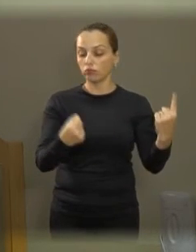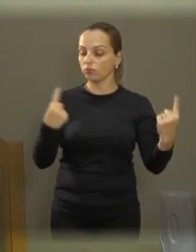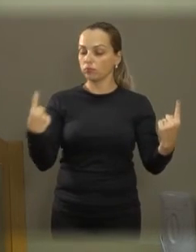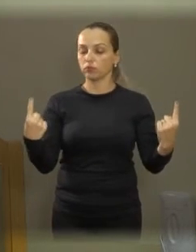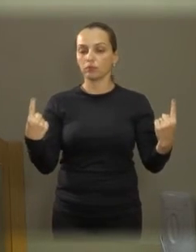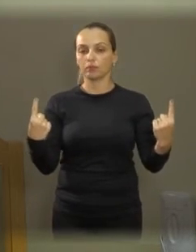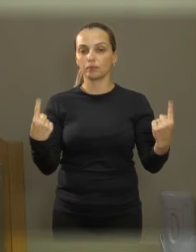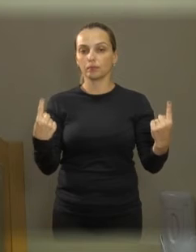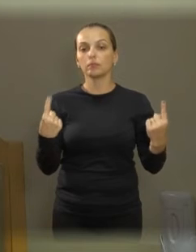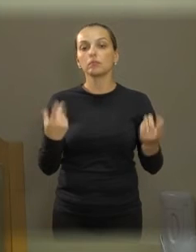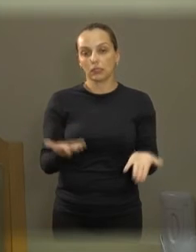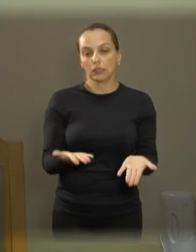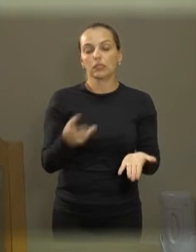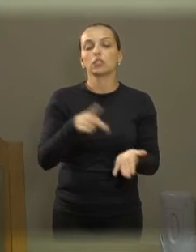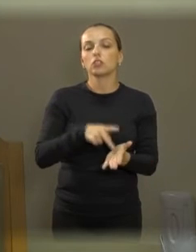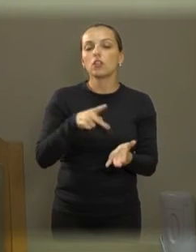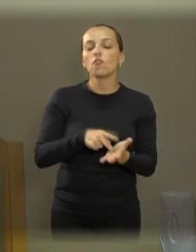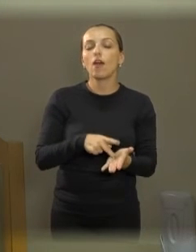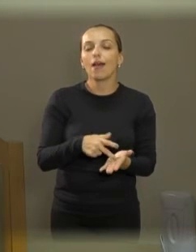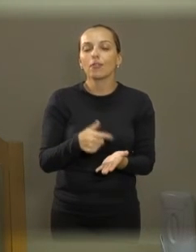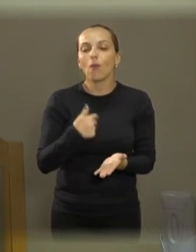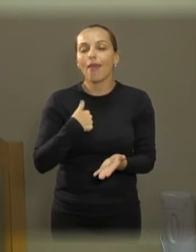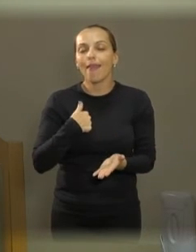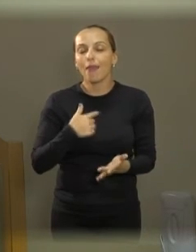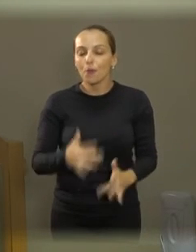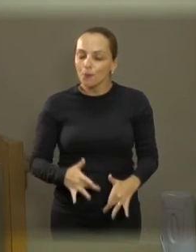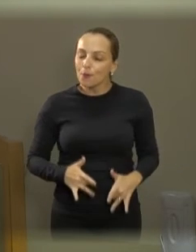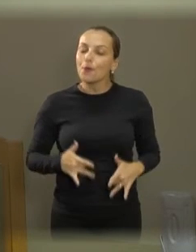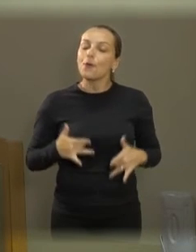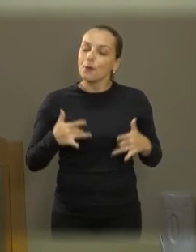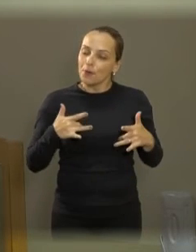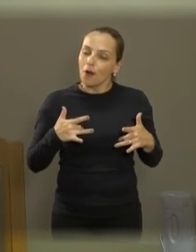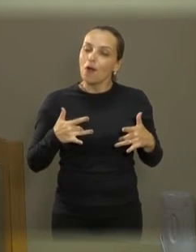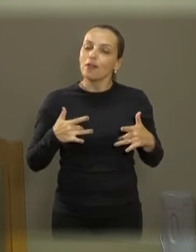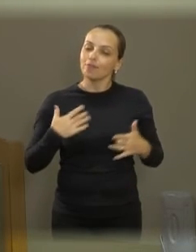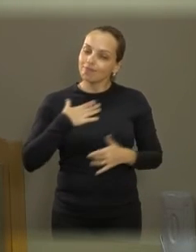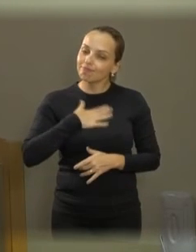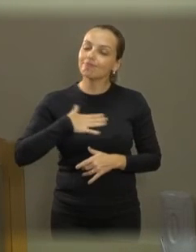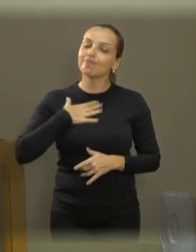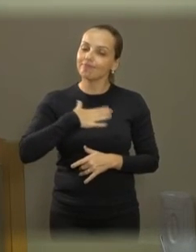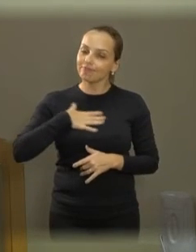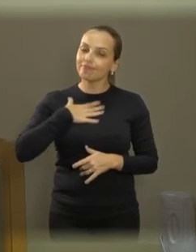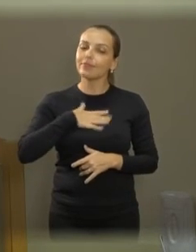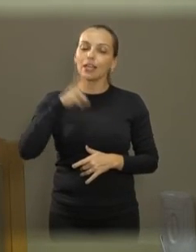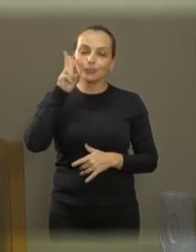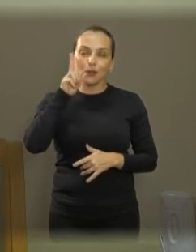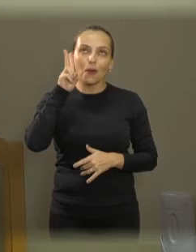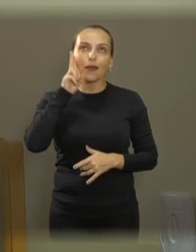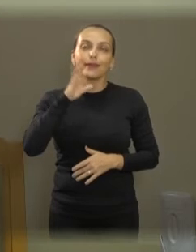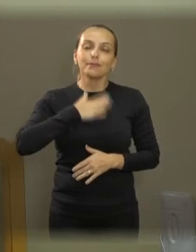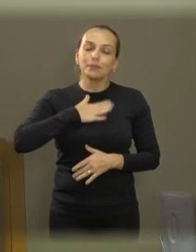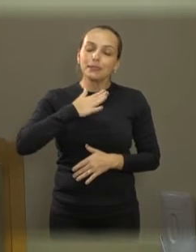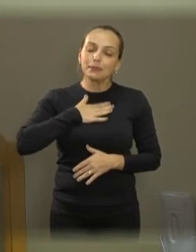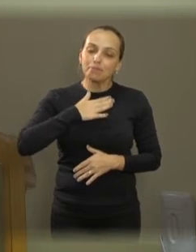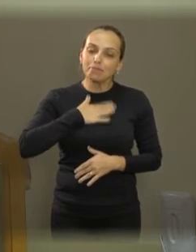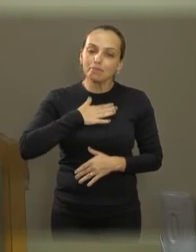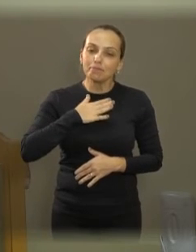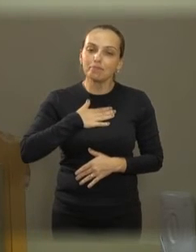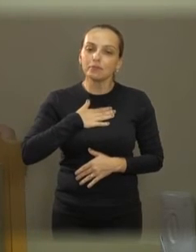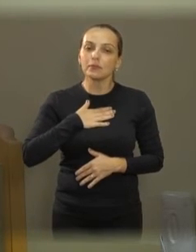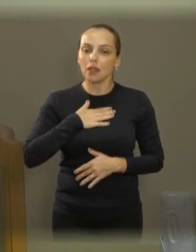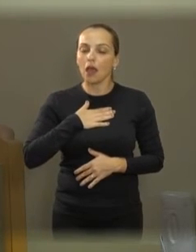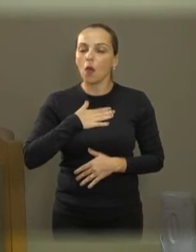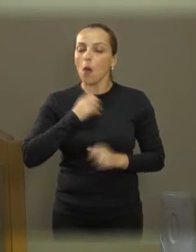Então, obviamente, que eu sinto orgulho disso, e satisfação disso. Então, eu poderia ter seguido um outro